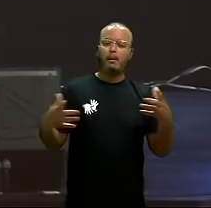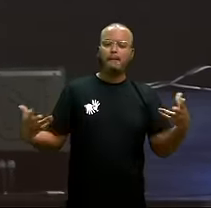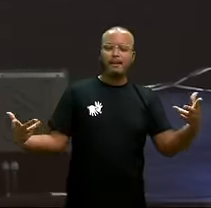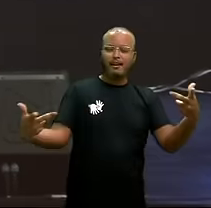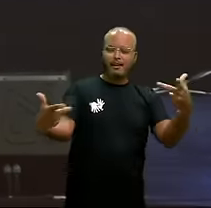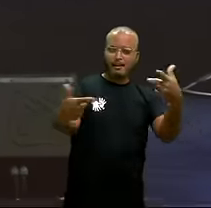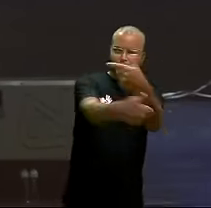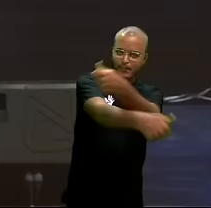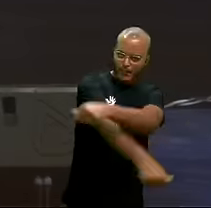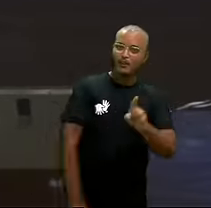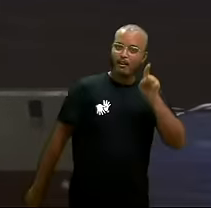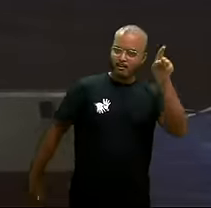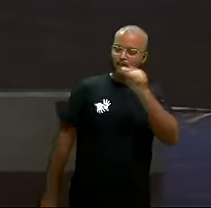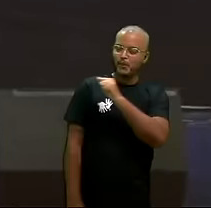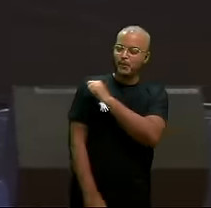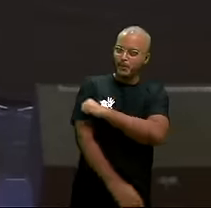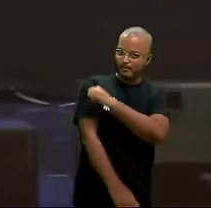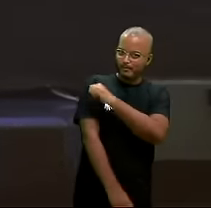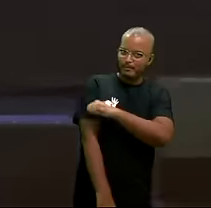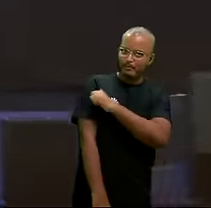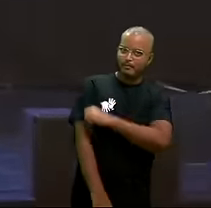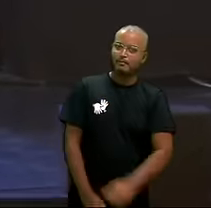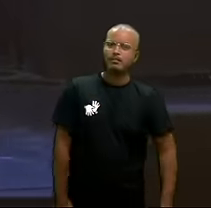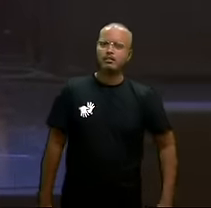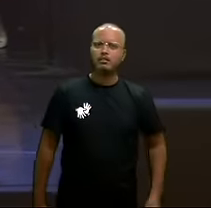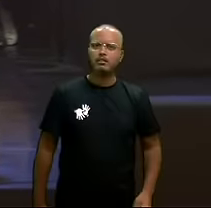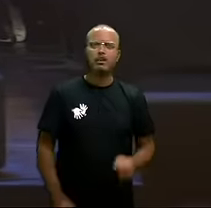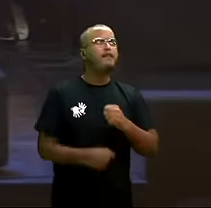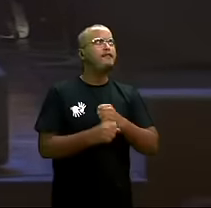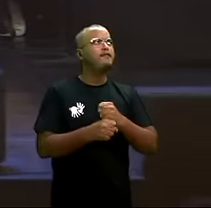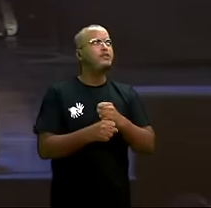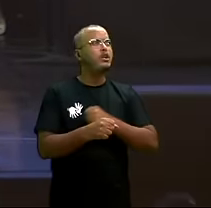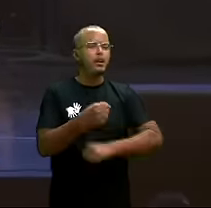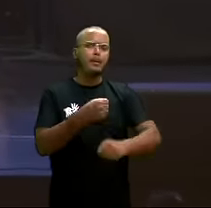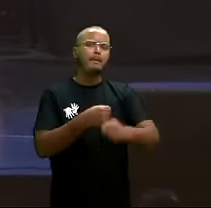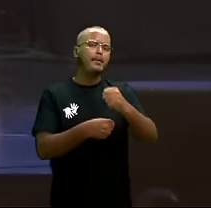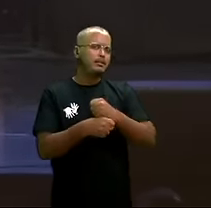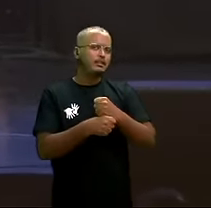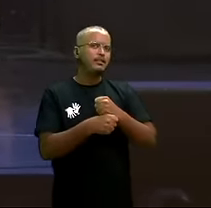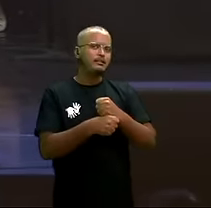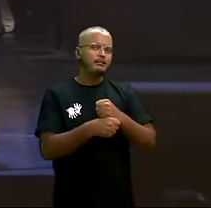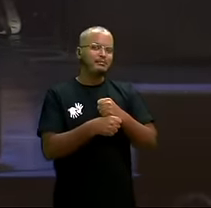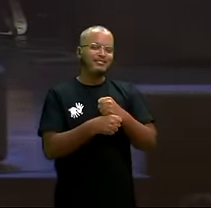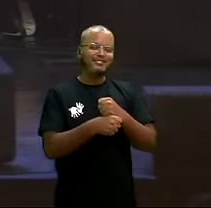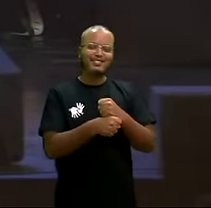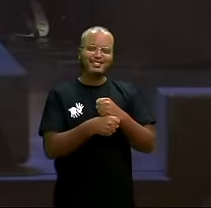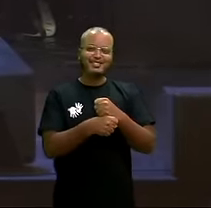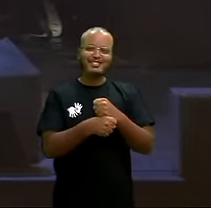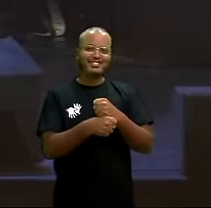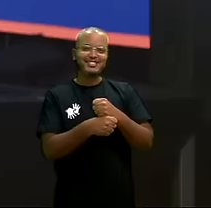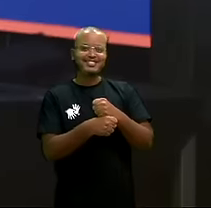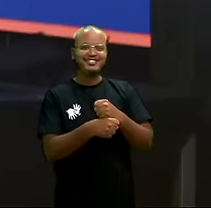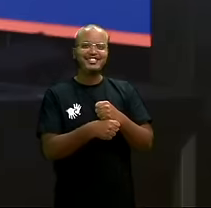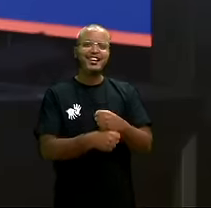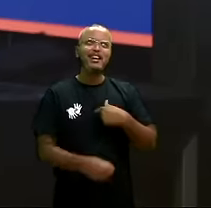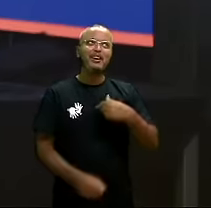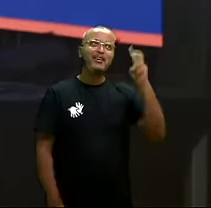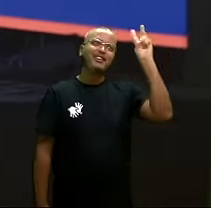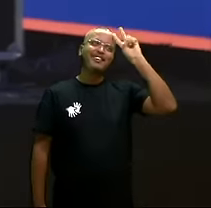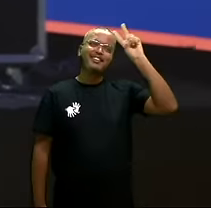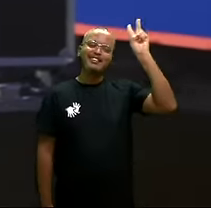Até você. Foi ano passado. Ano passado. Aí eu lembro a ver, foi ano